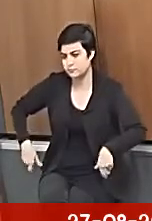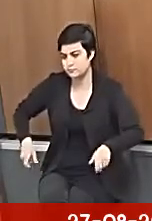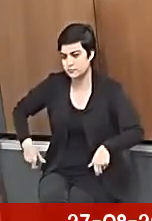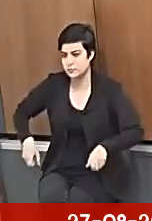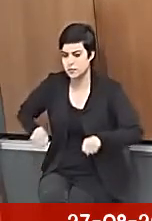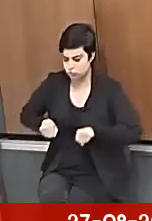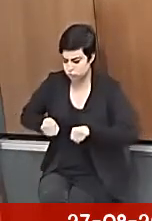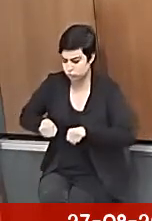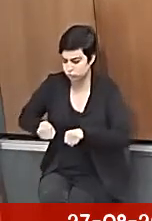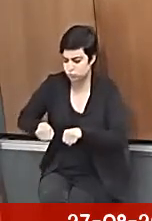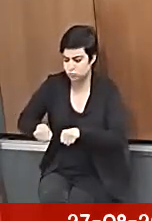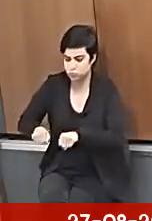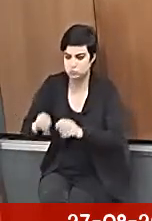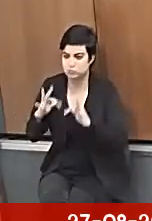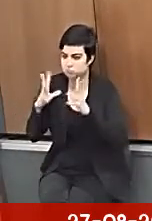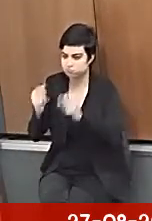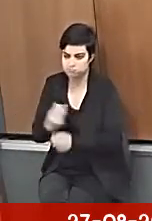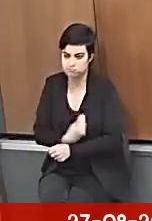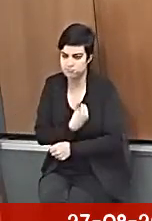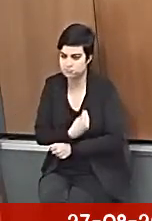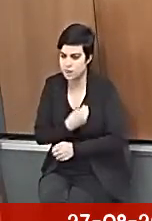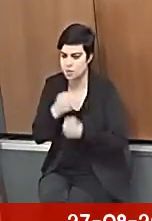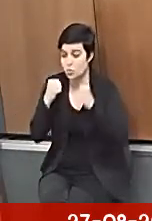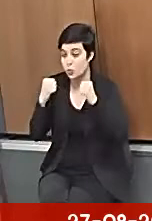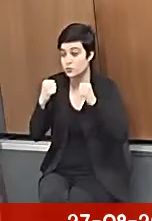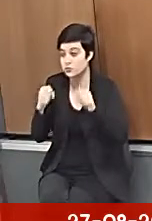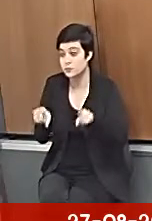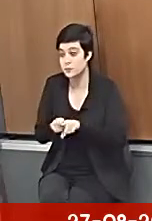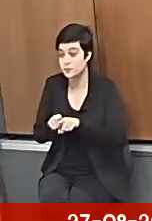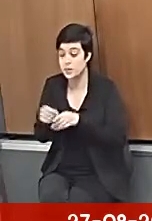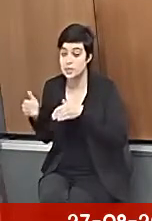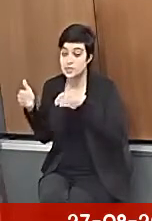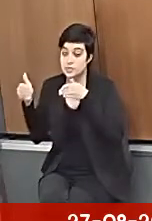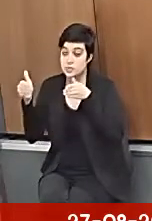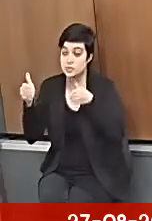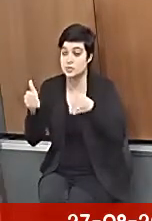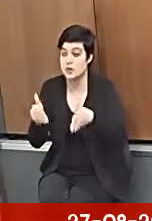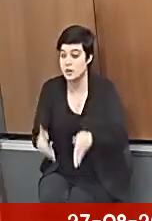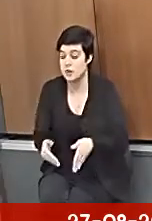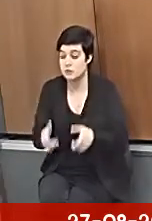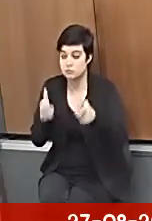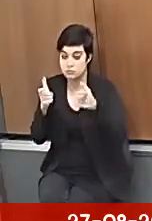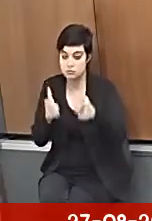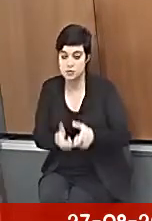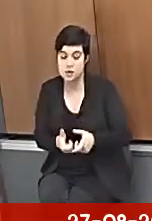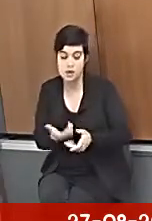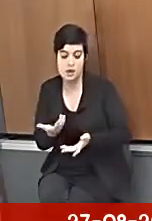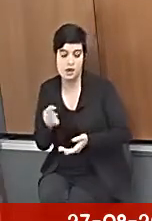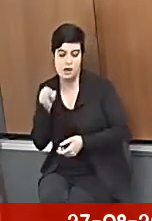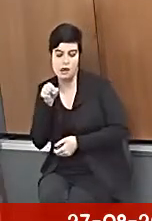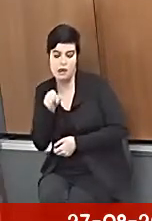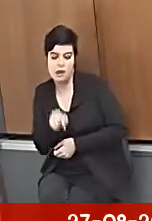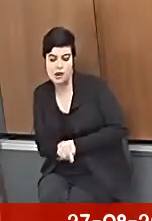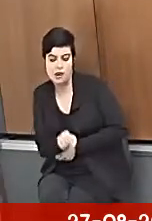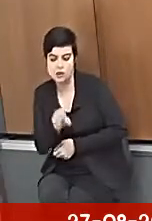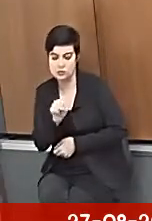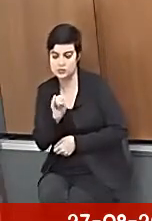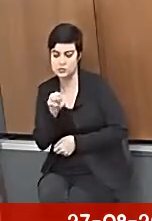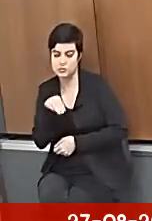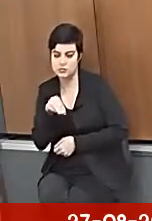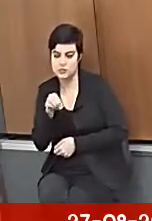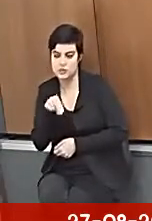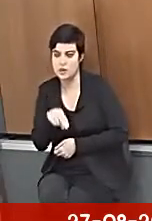e achava gente mal barato inclusive quando chegava na estação do barreiro começava aí fudeu o saiba